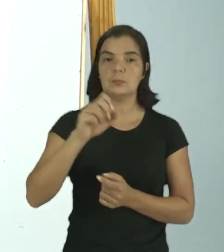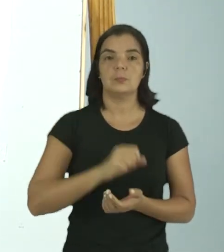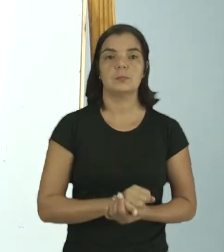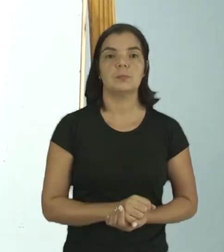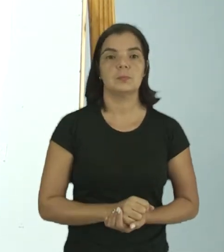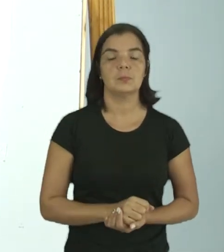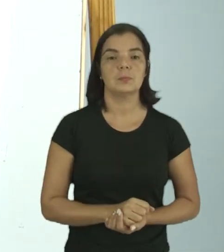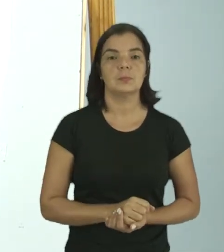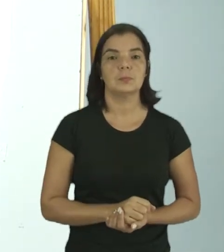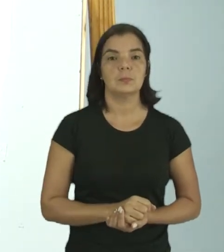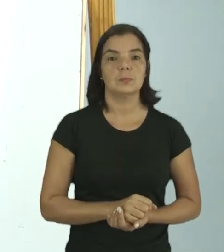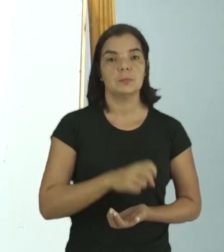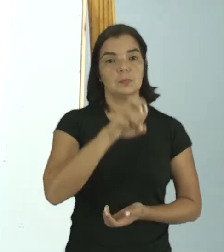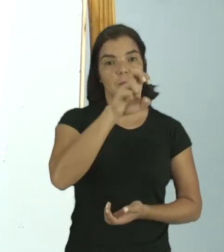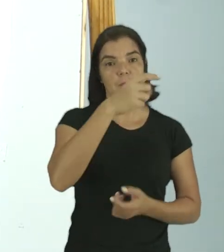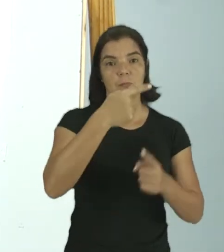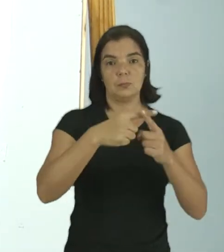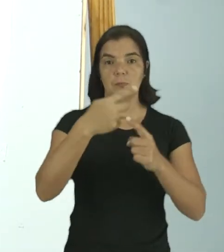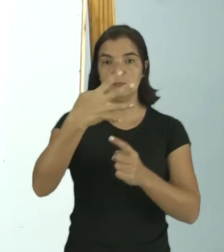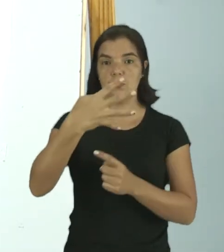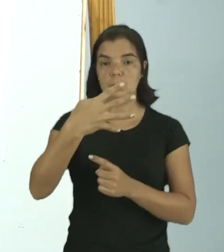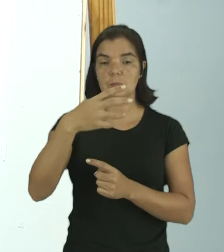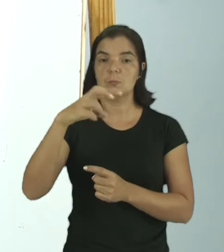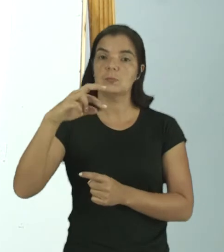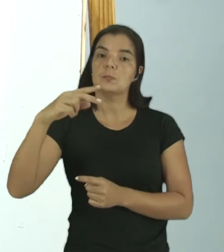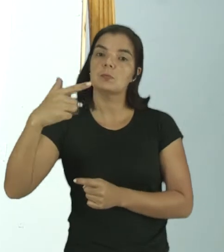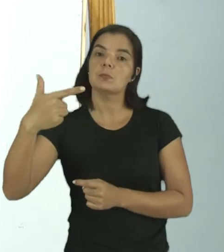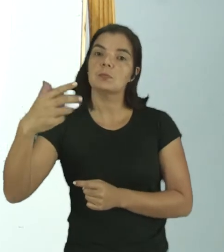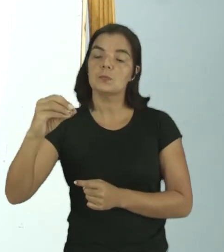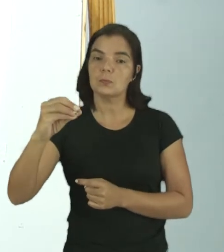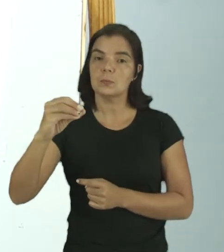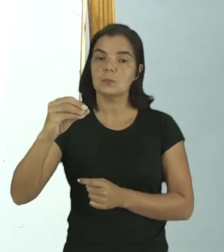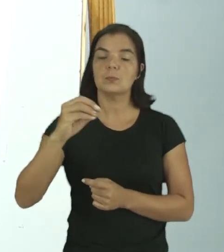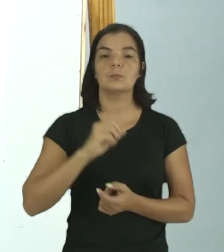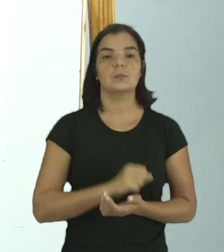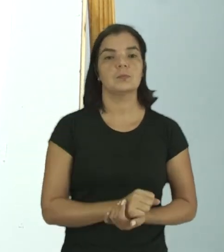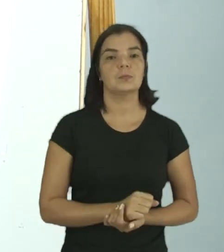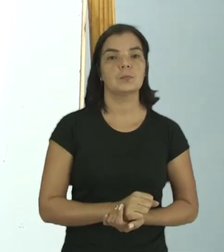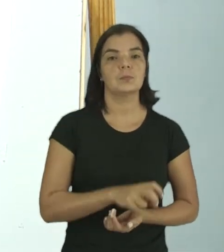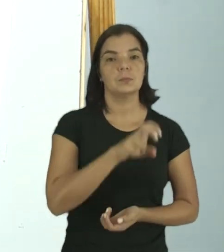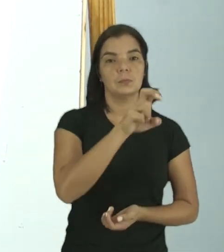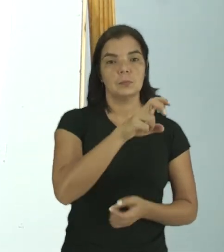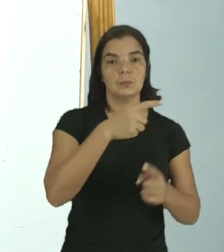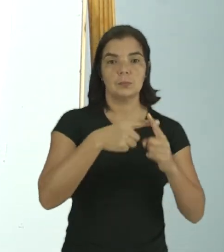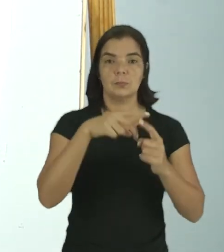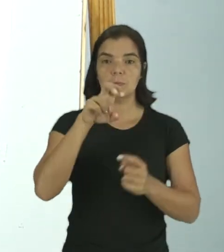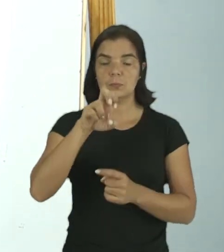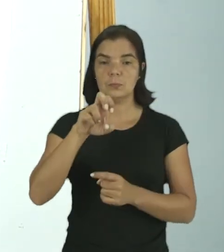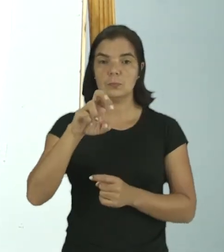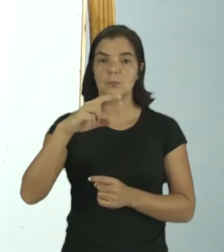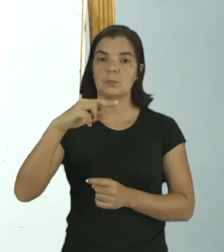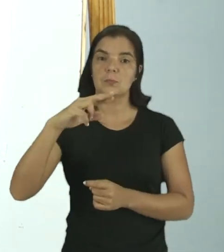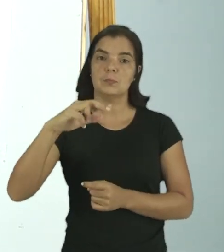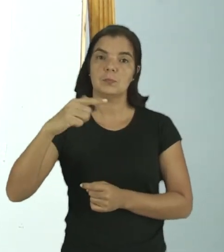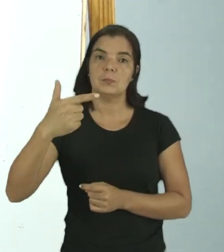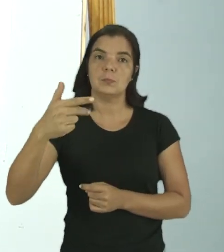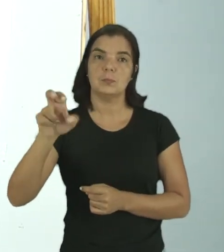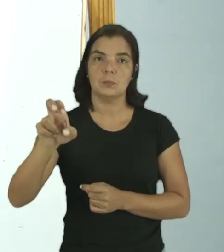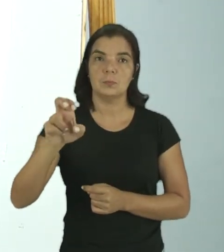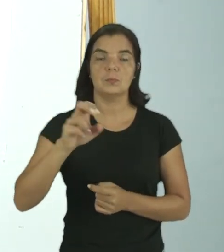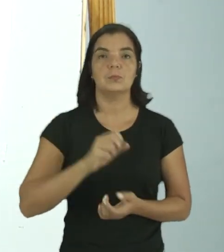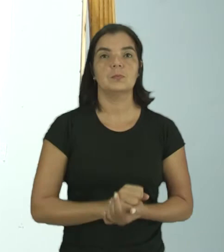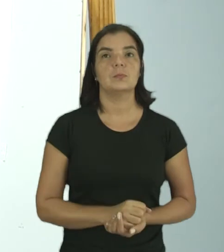com 15 5 x 4 20 tô sempre adicionando mais sim 5 x 5